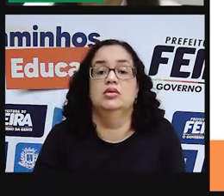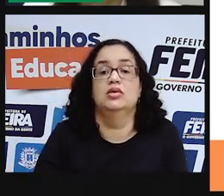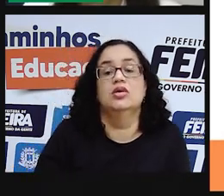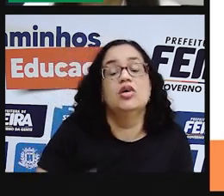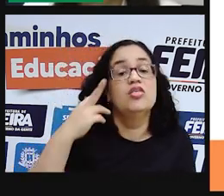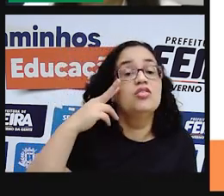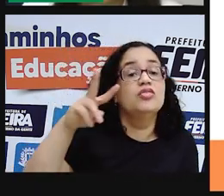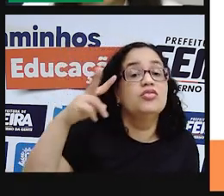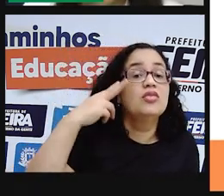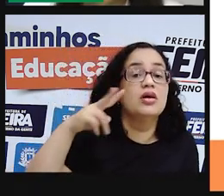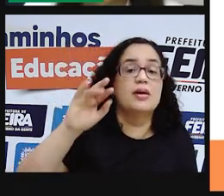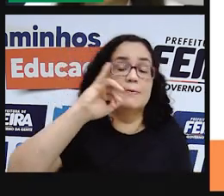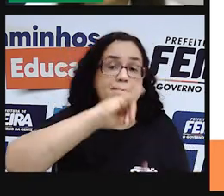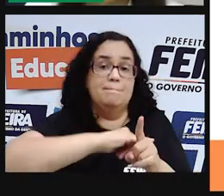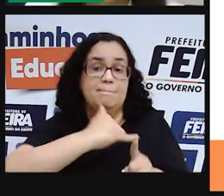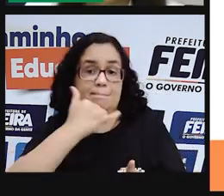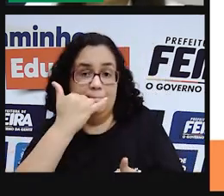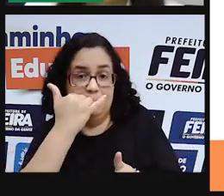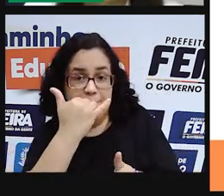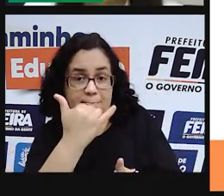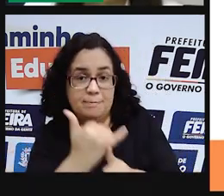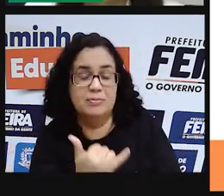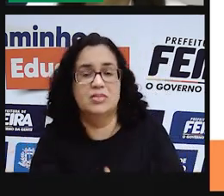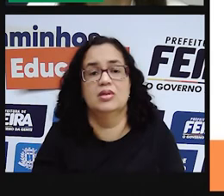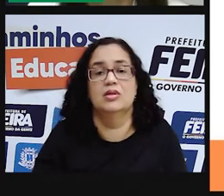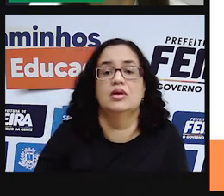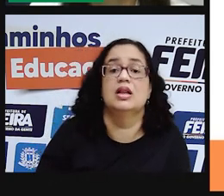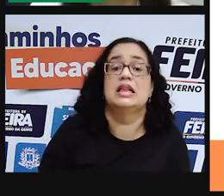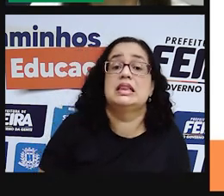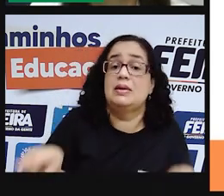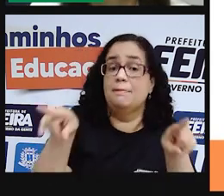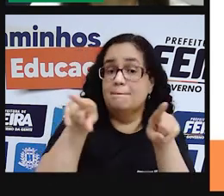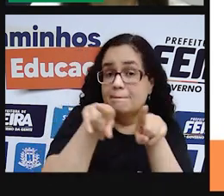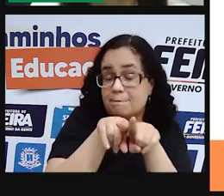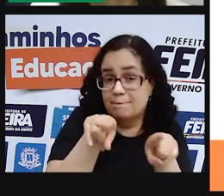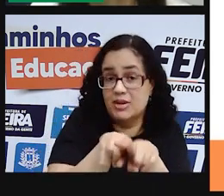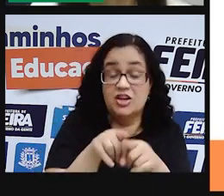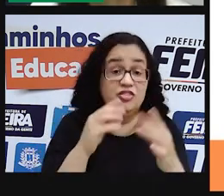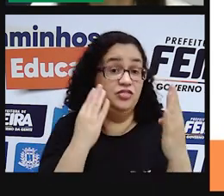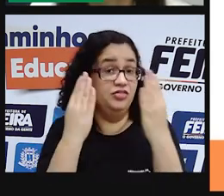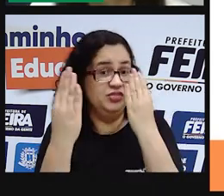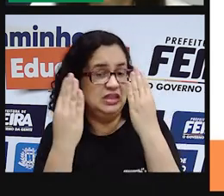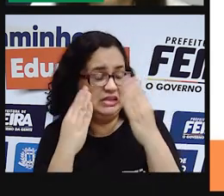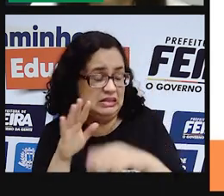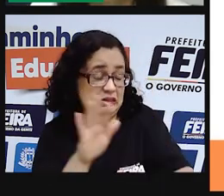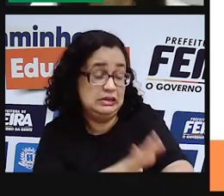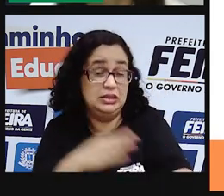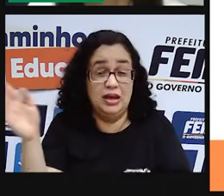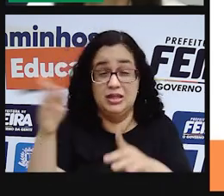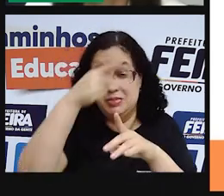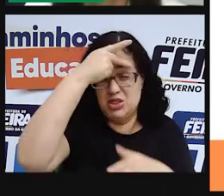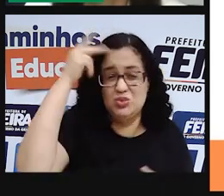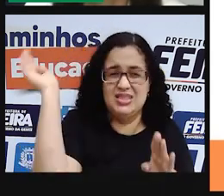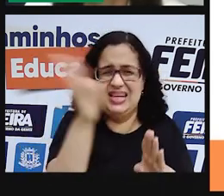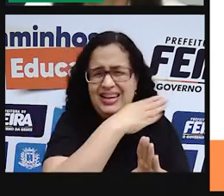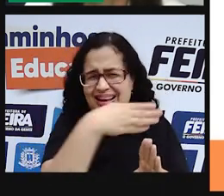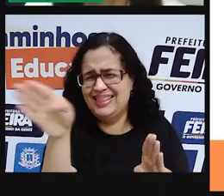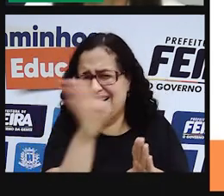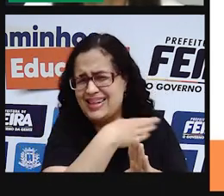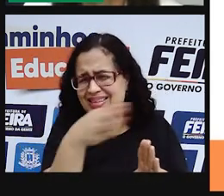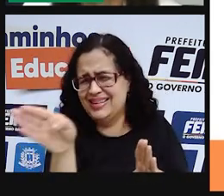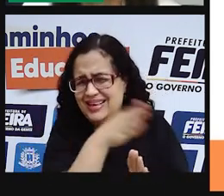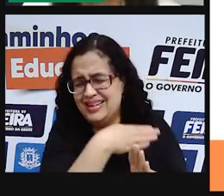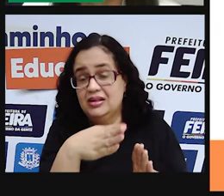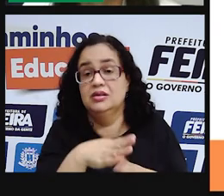viu que existem bullying relacionados ao apelido, mas tem bullying também físicos, com agressões físicas,